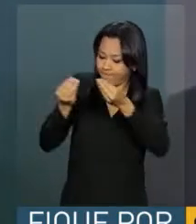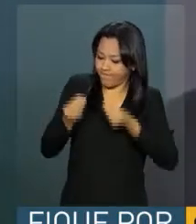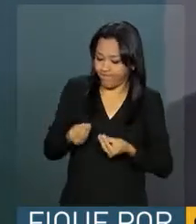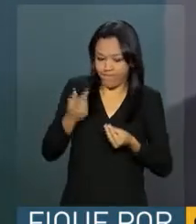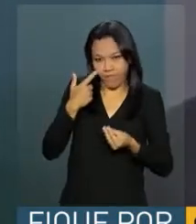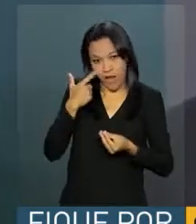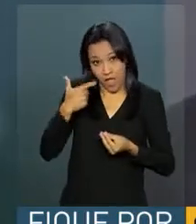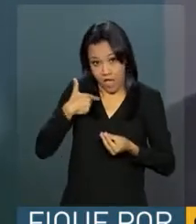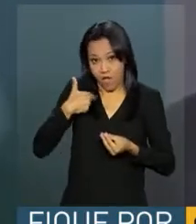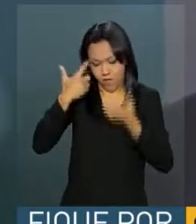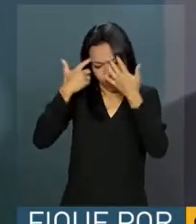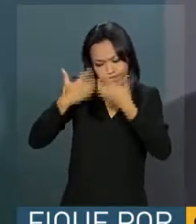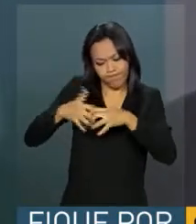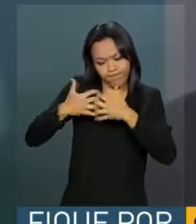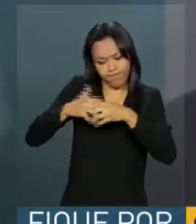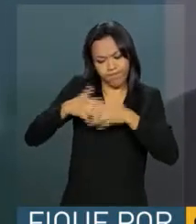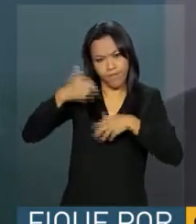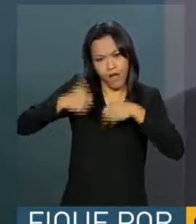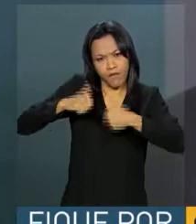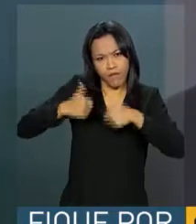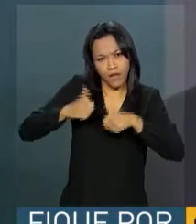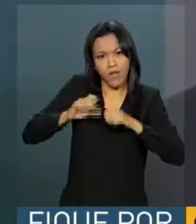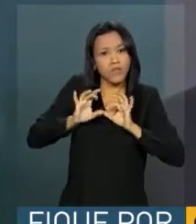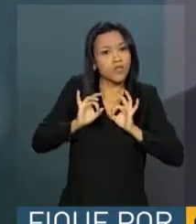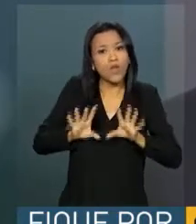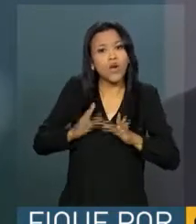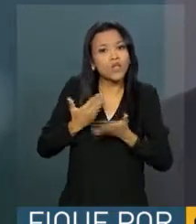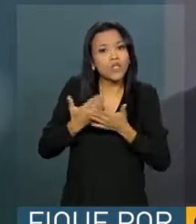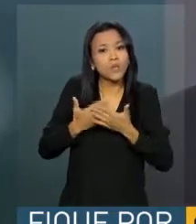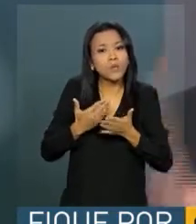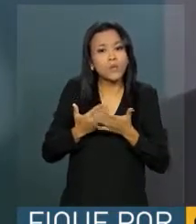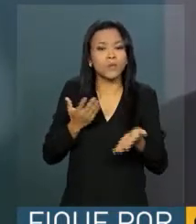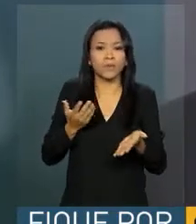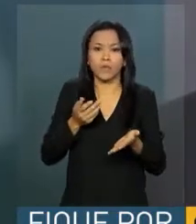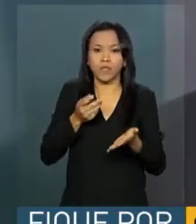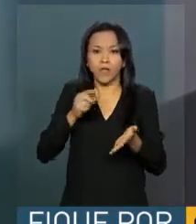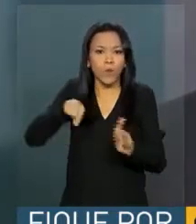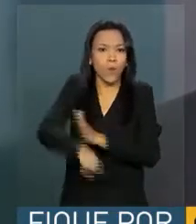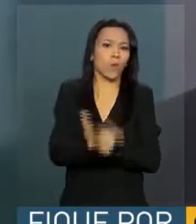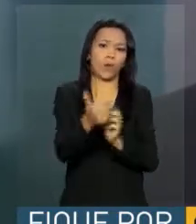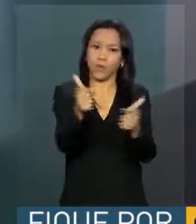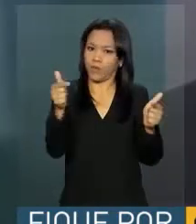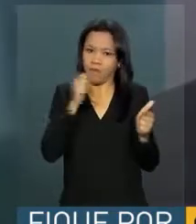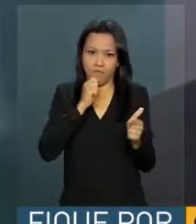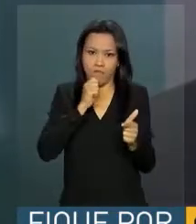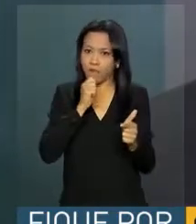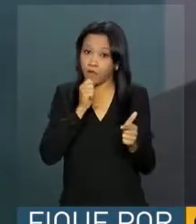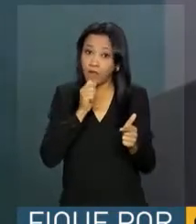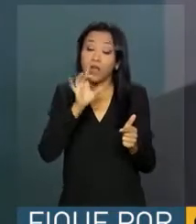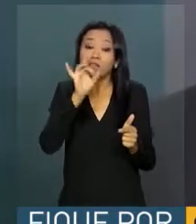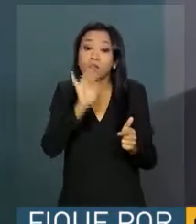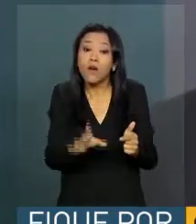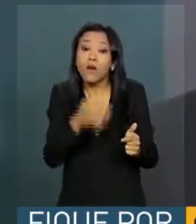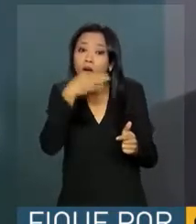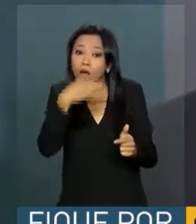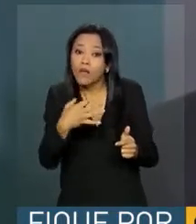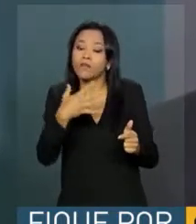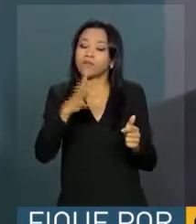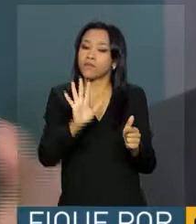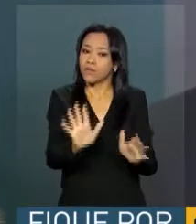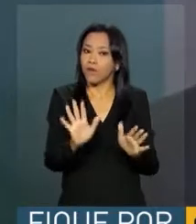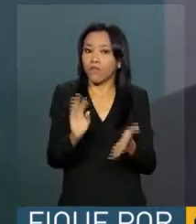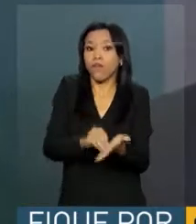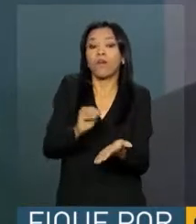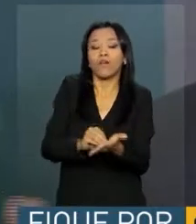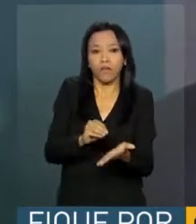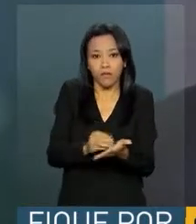e aprovação, e, portanto, são meramente estudos preliminares. Eu entendo, isso tem muita repercussão, etc., a mera existência de um estudo.